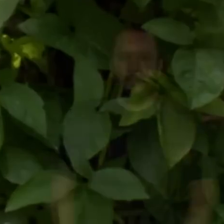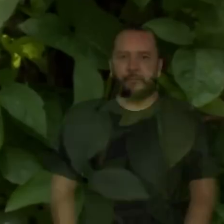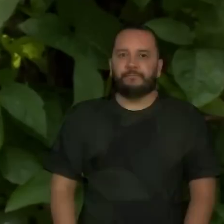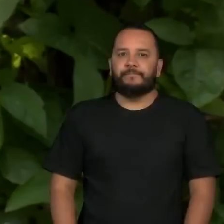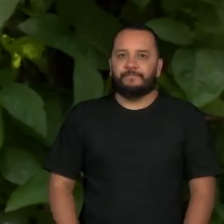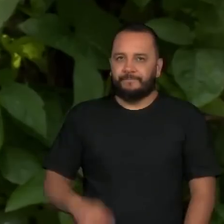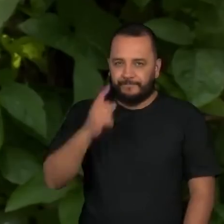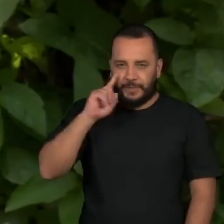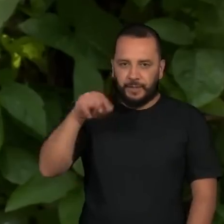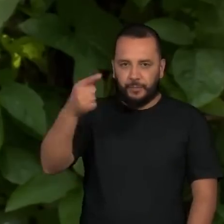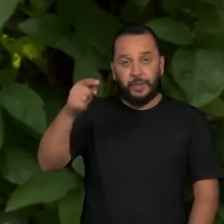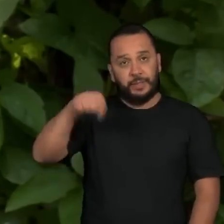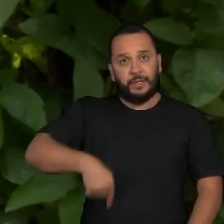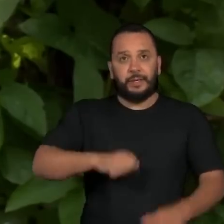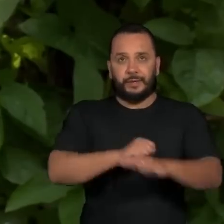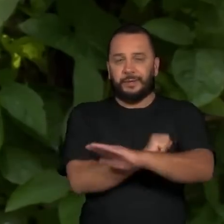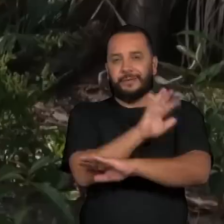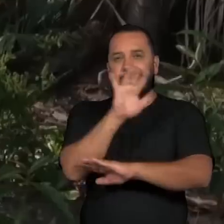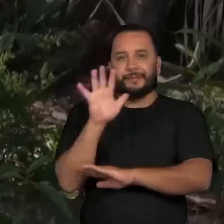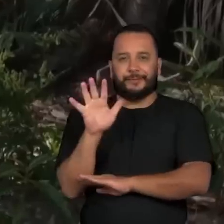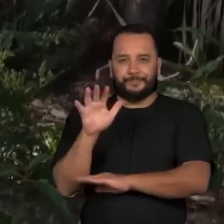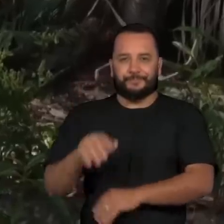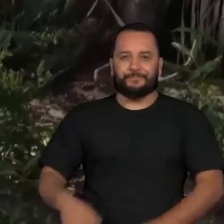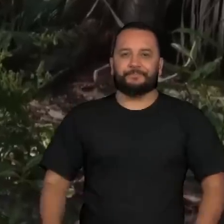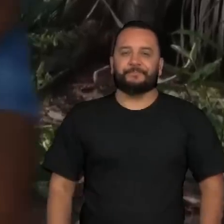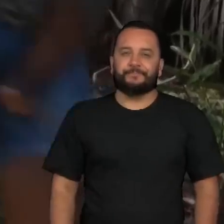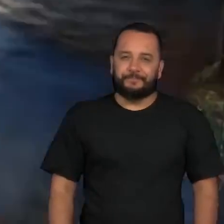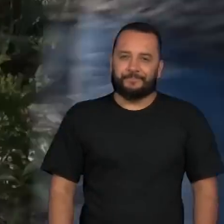A seguir, aqui no Repórter Eco.